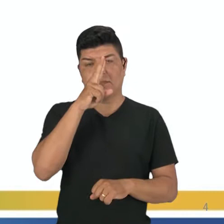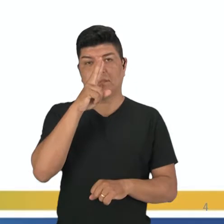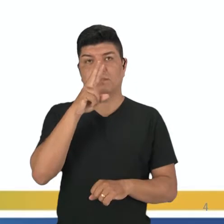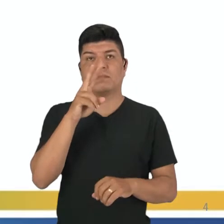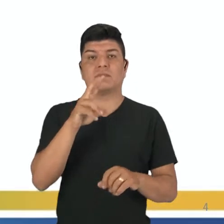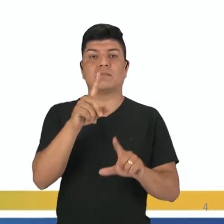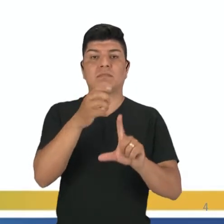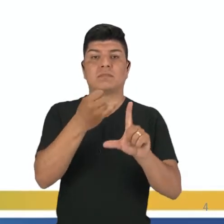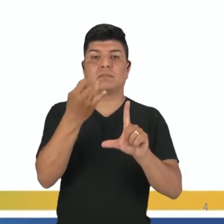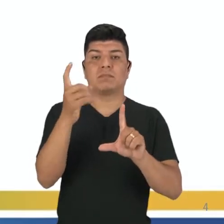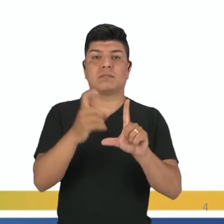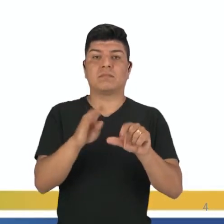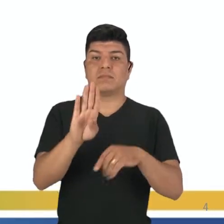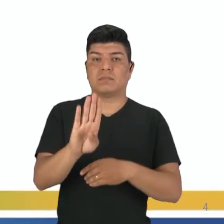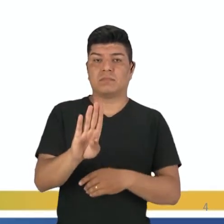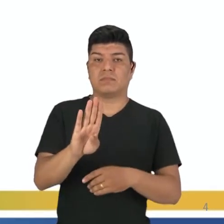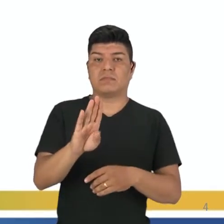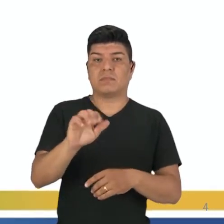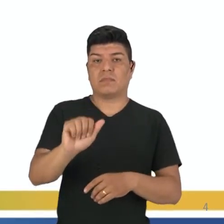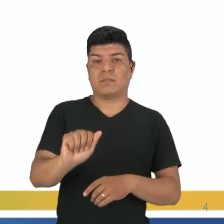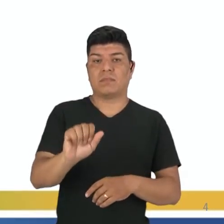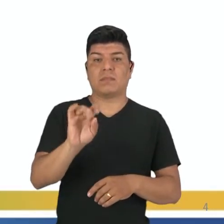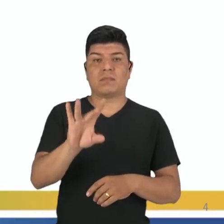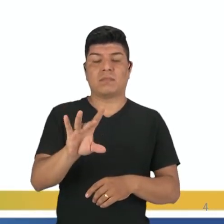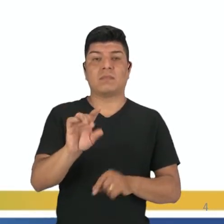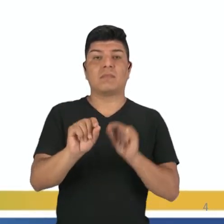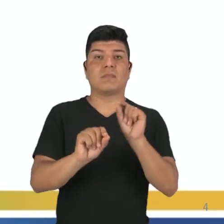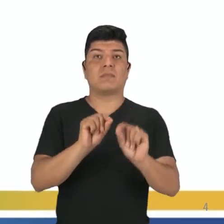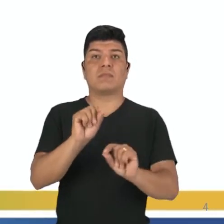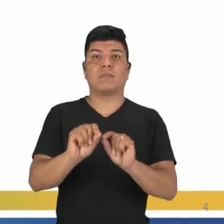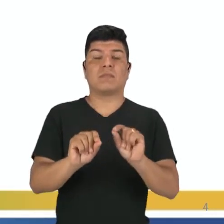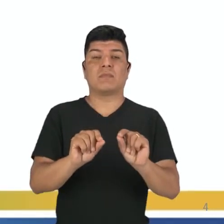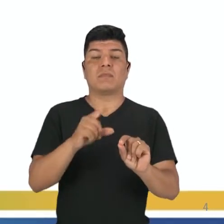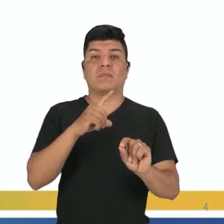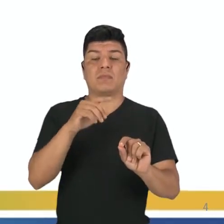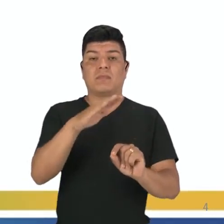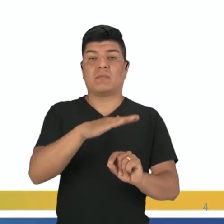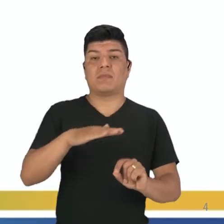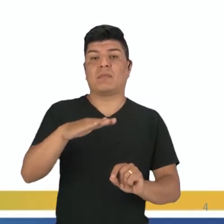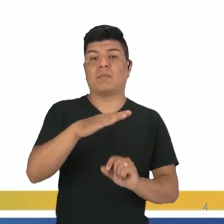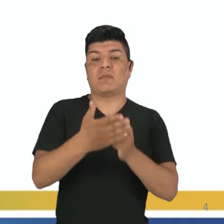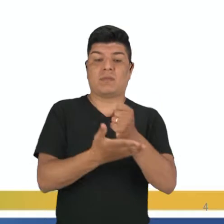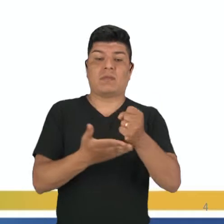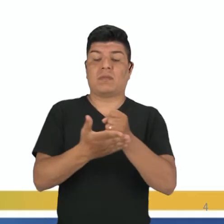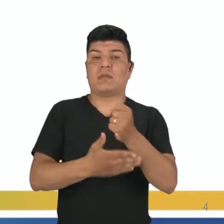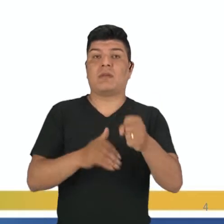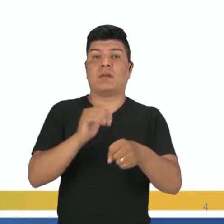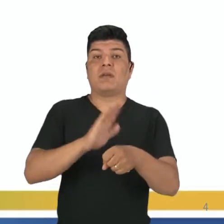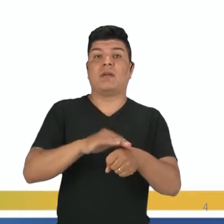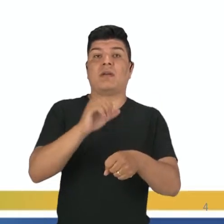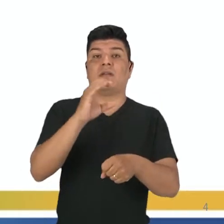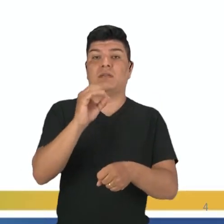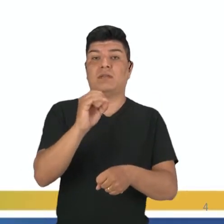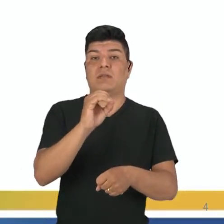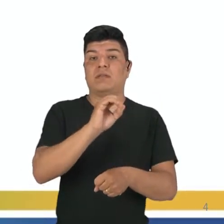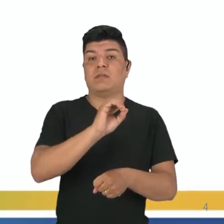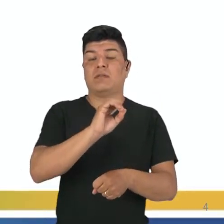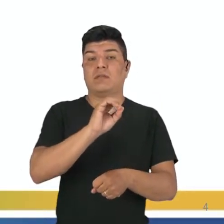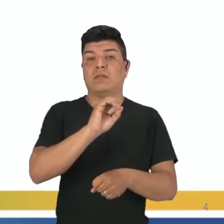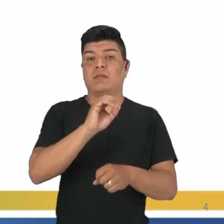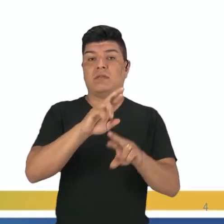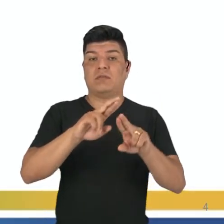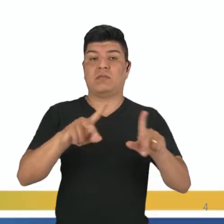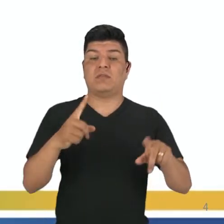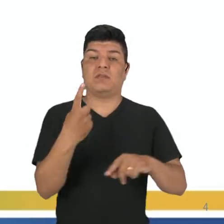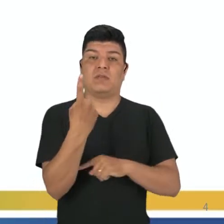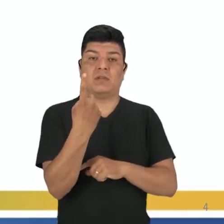o logaritmo de b na base a somente é definido quando a base é maior do que zero e diferente de